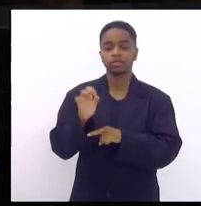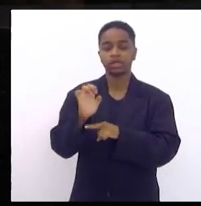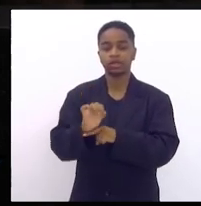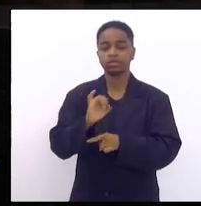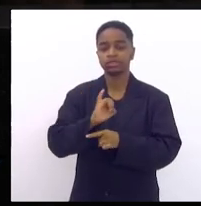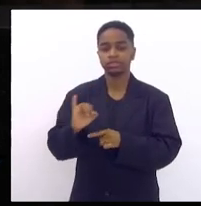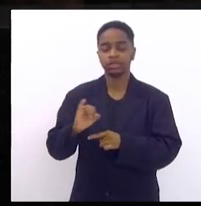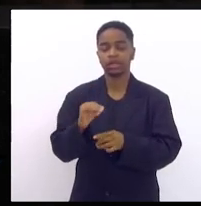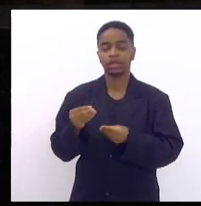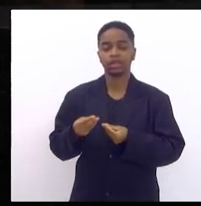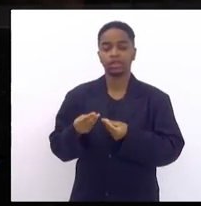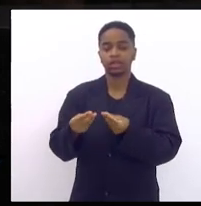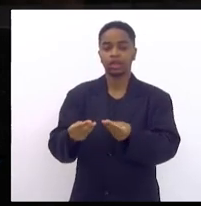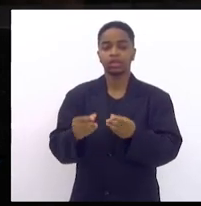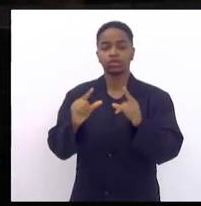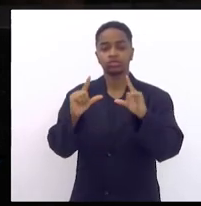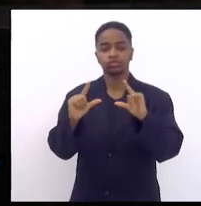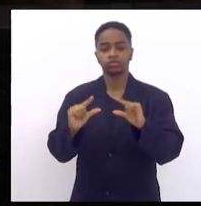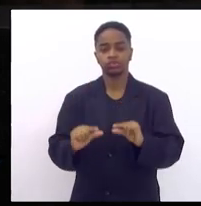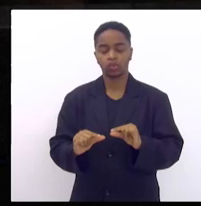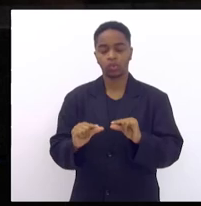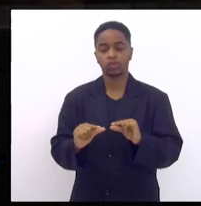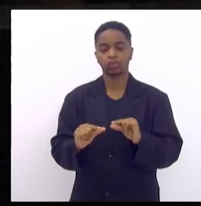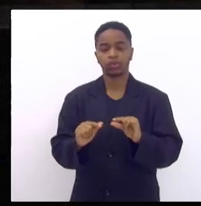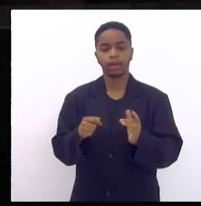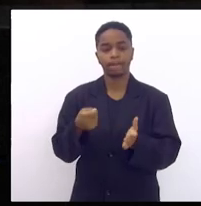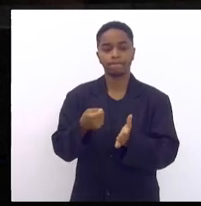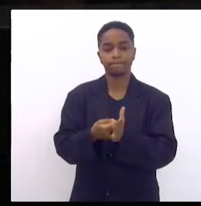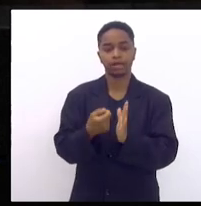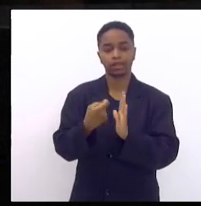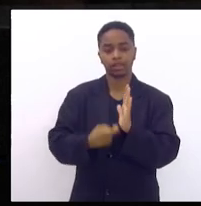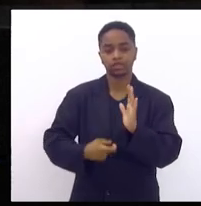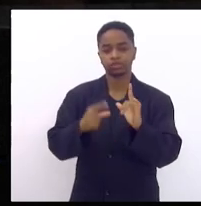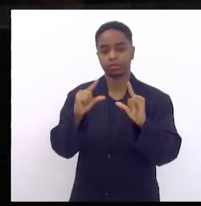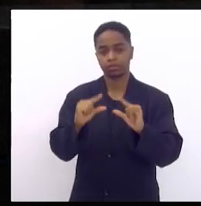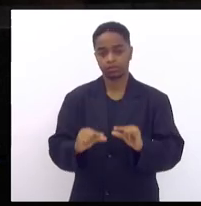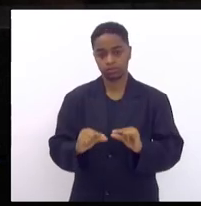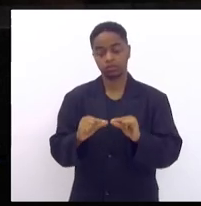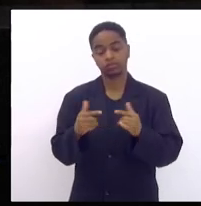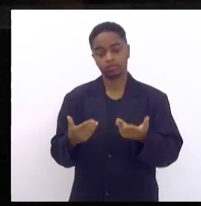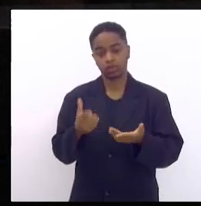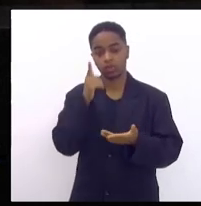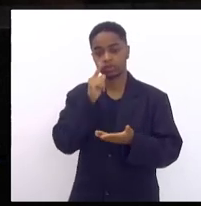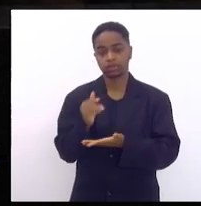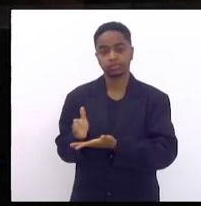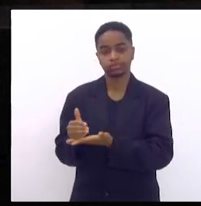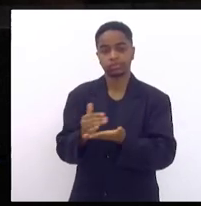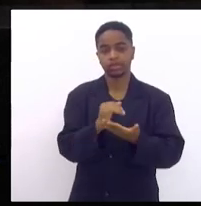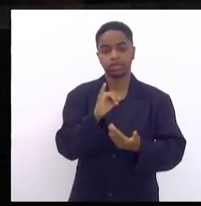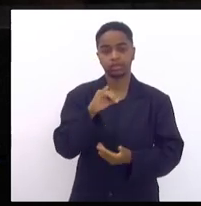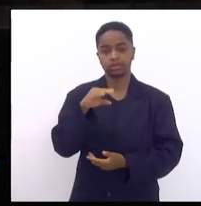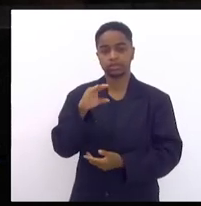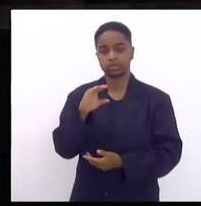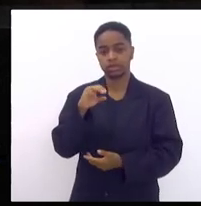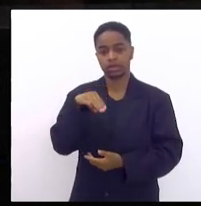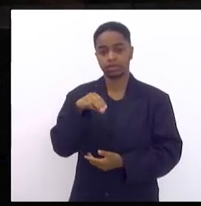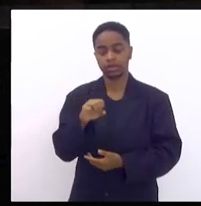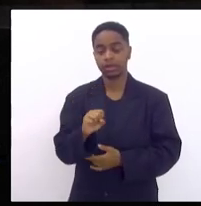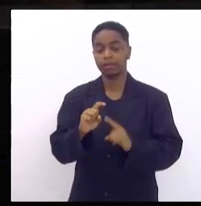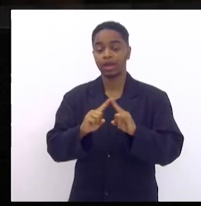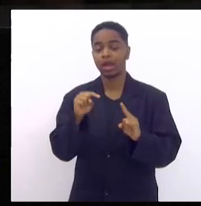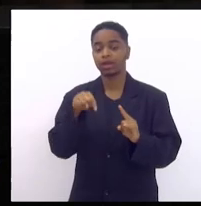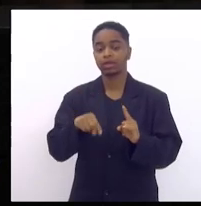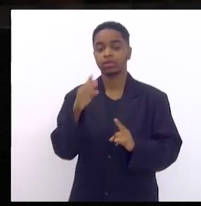tributo possível para recolher menos ICMS. O que gerou no nosso país aquilo que